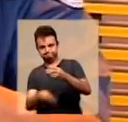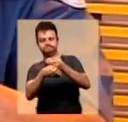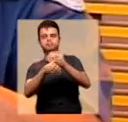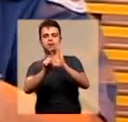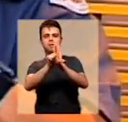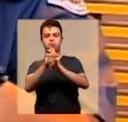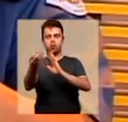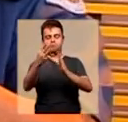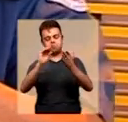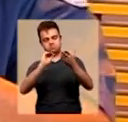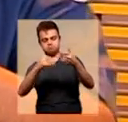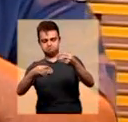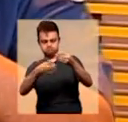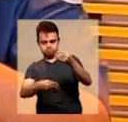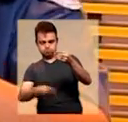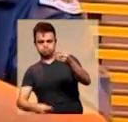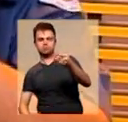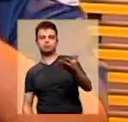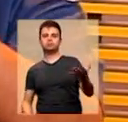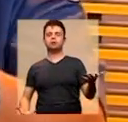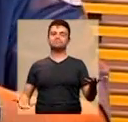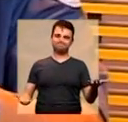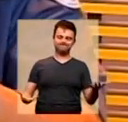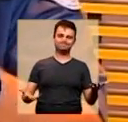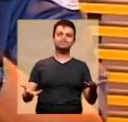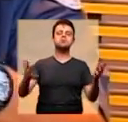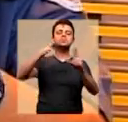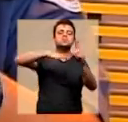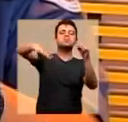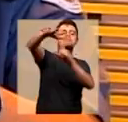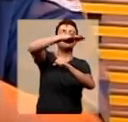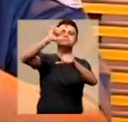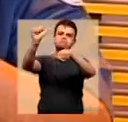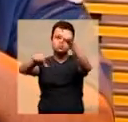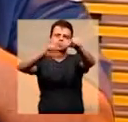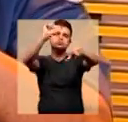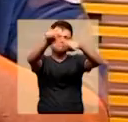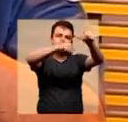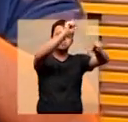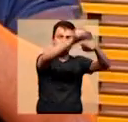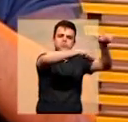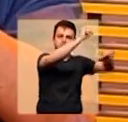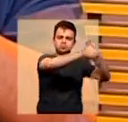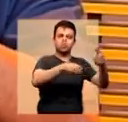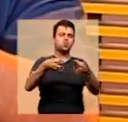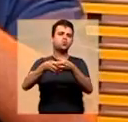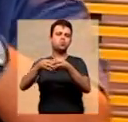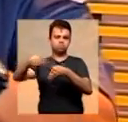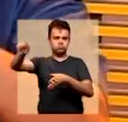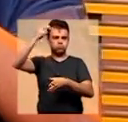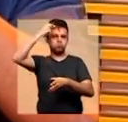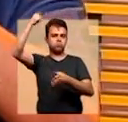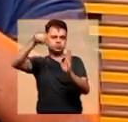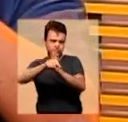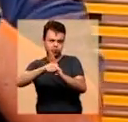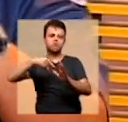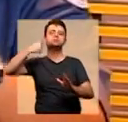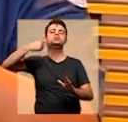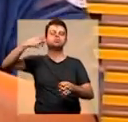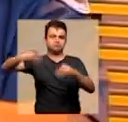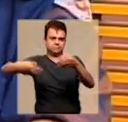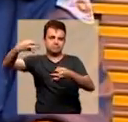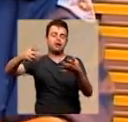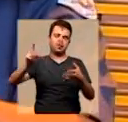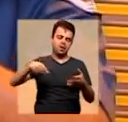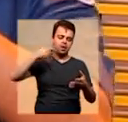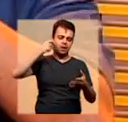Porque o que acontece na sociedade? A sociedade vai evoluindo, né? Então, quem estuda direito constitucional, né, a gente vê que a Constituição, a lei, ela é ditada numa